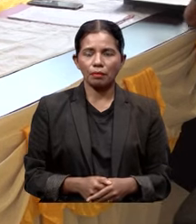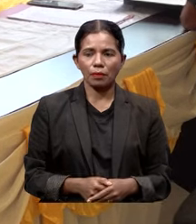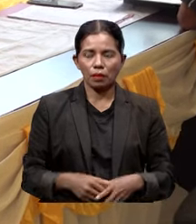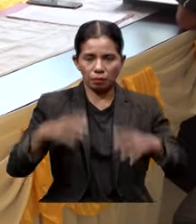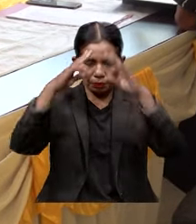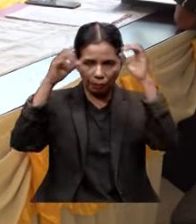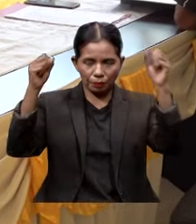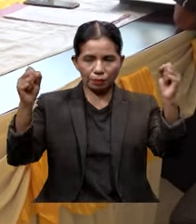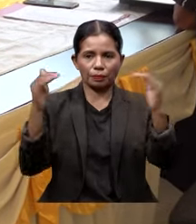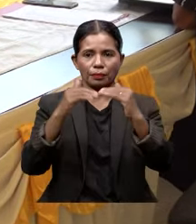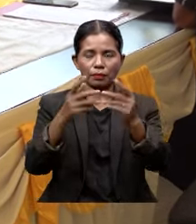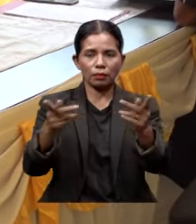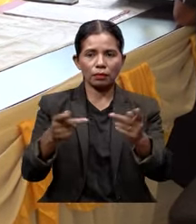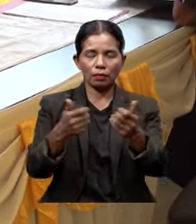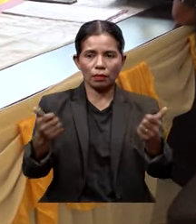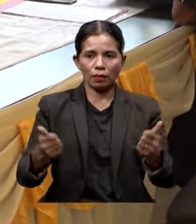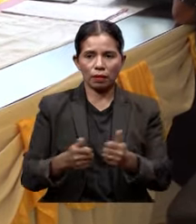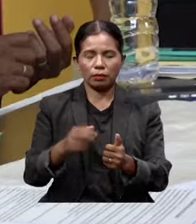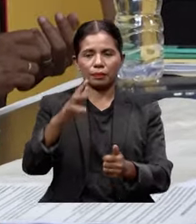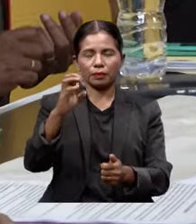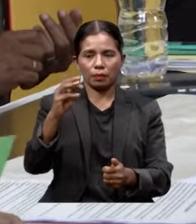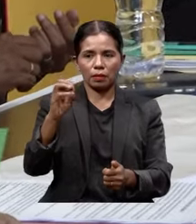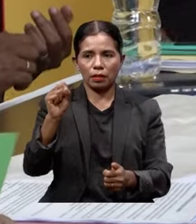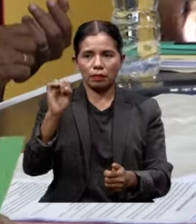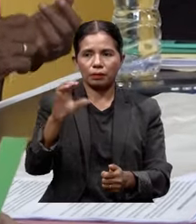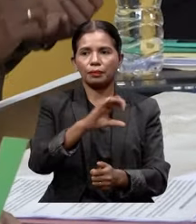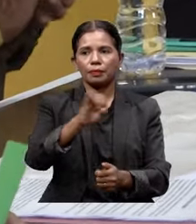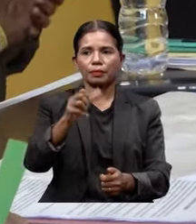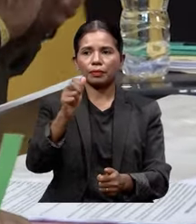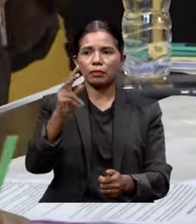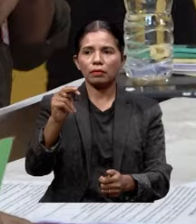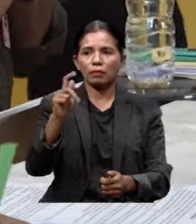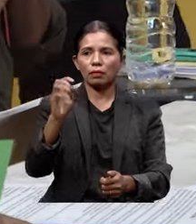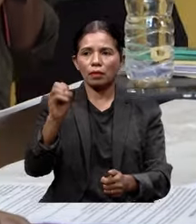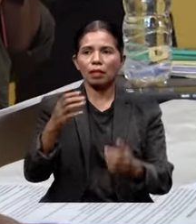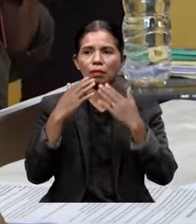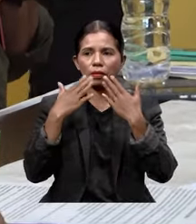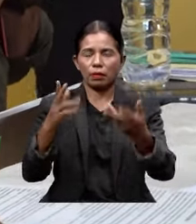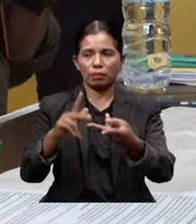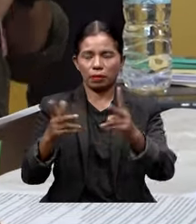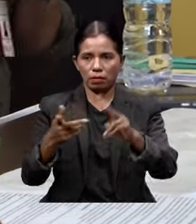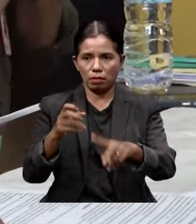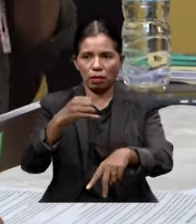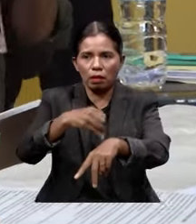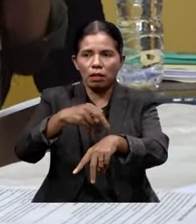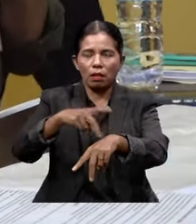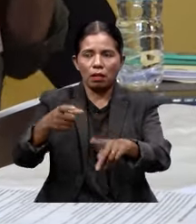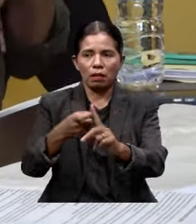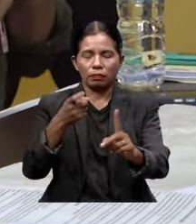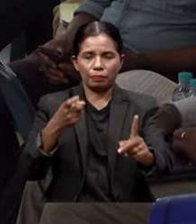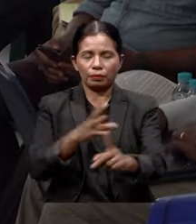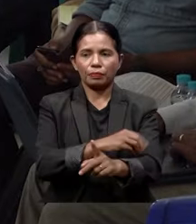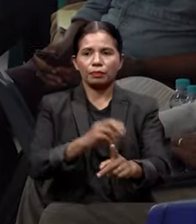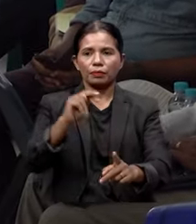Presidente da Assembleia Posto Administrativo Remessio Jacinto Mendonça agradece para parceiro internacional no Nacional Rússia Zaica no